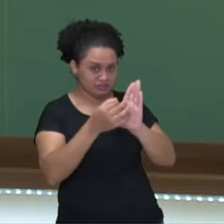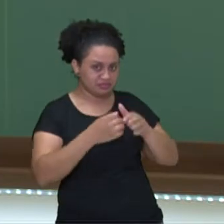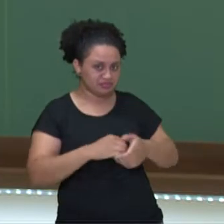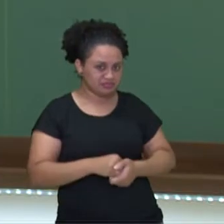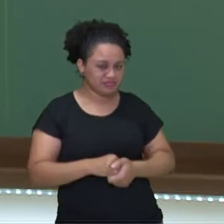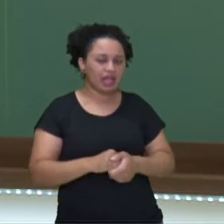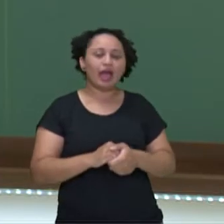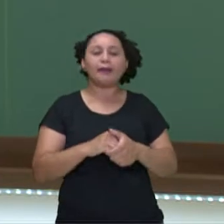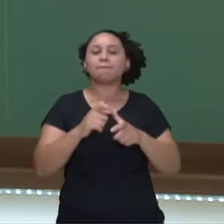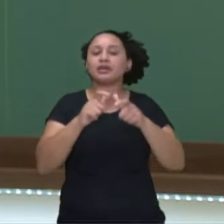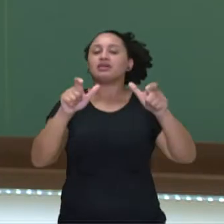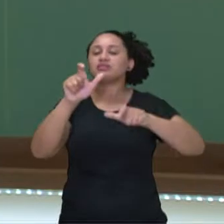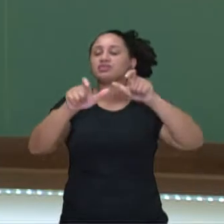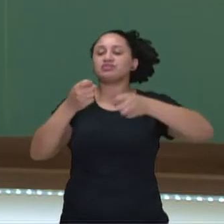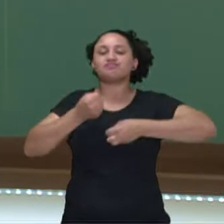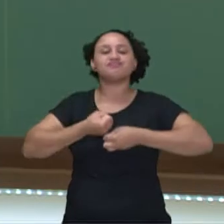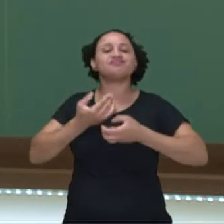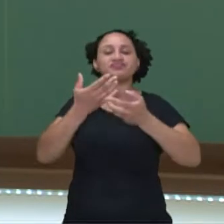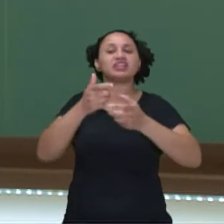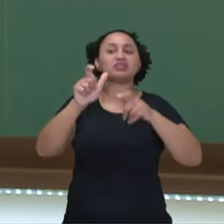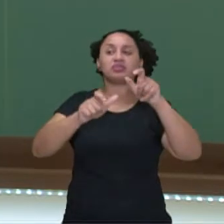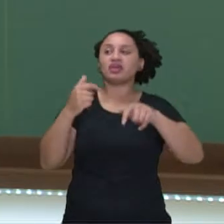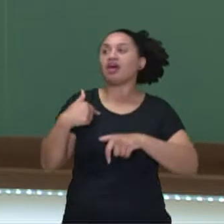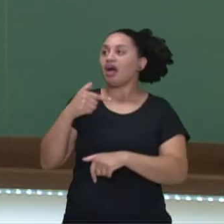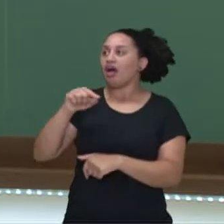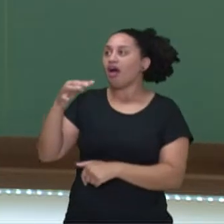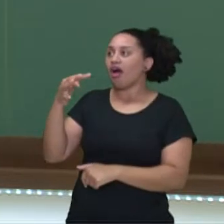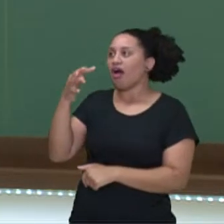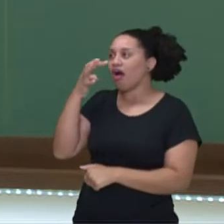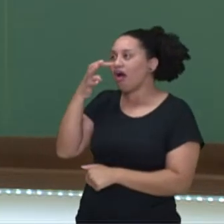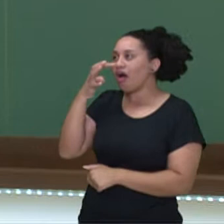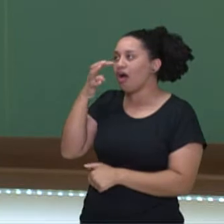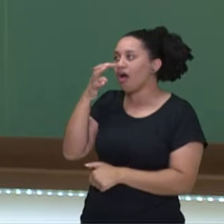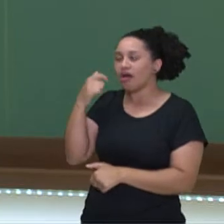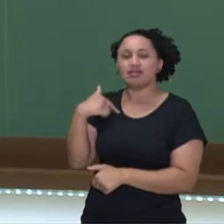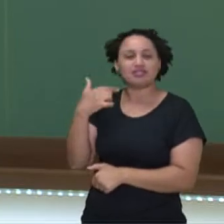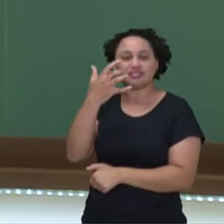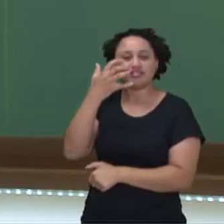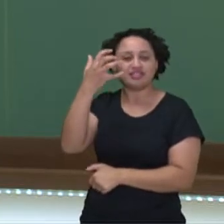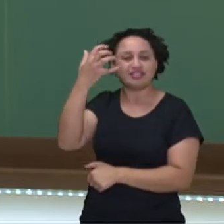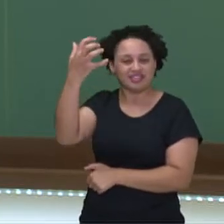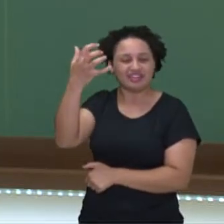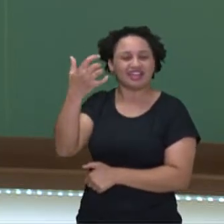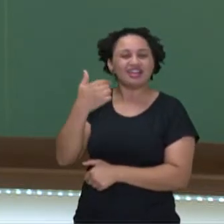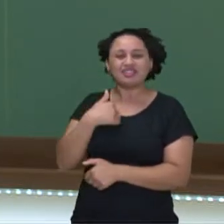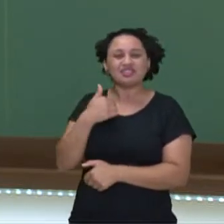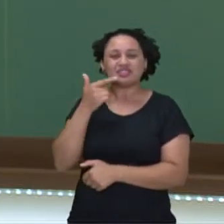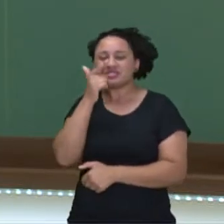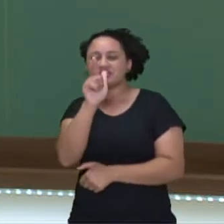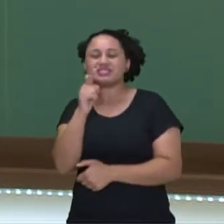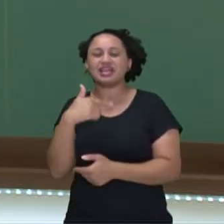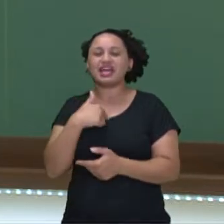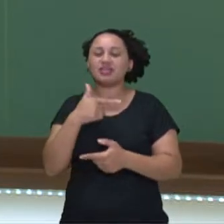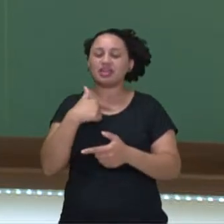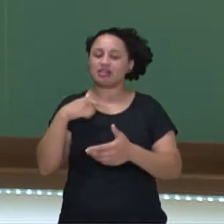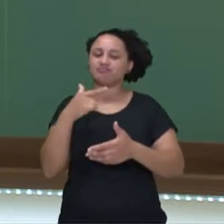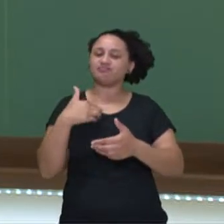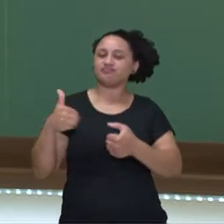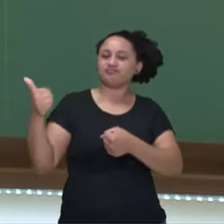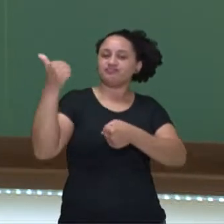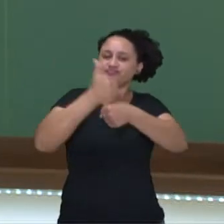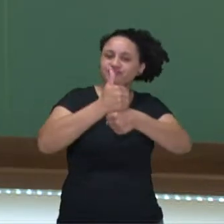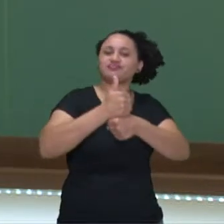que falam bem, elas cativam, elas conquistam, elas exercem muitas vezes papéis de